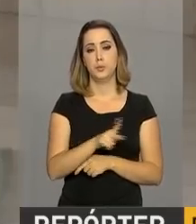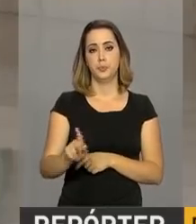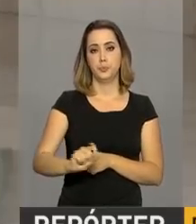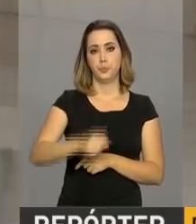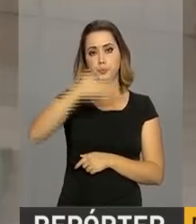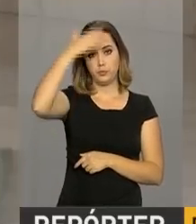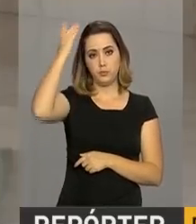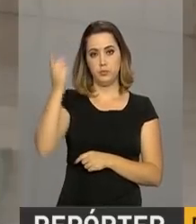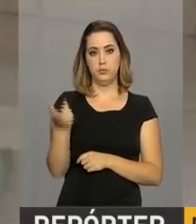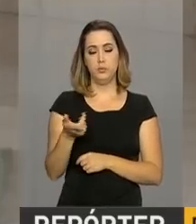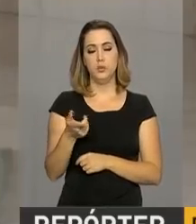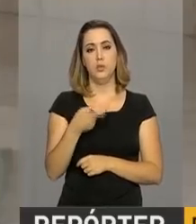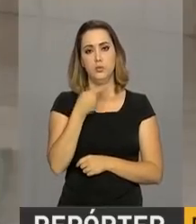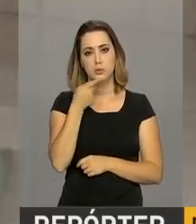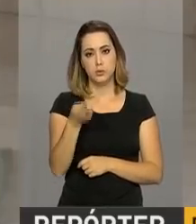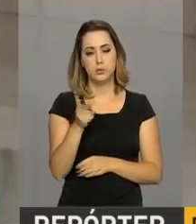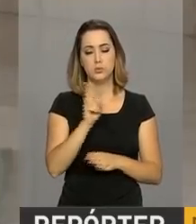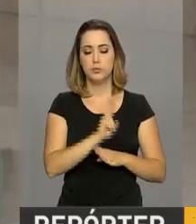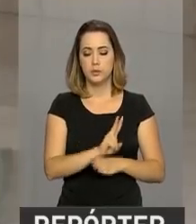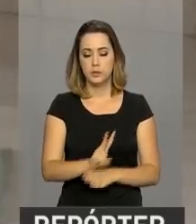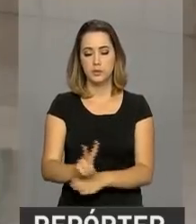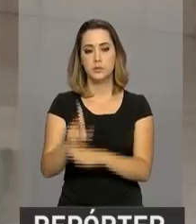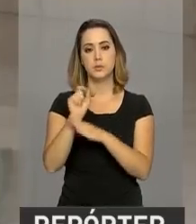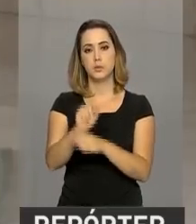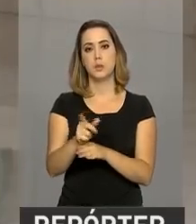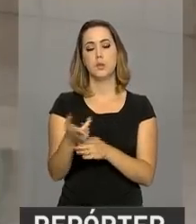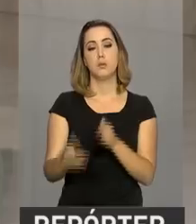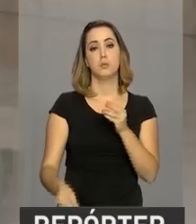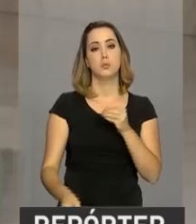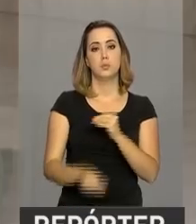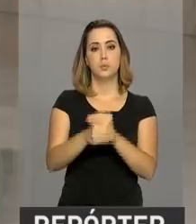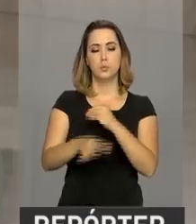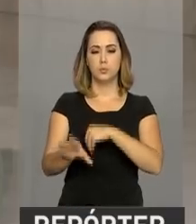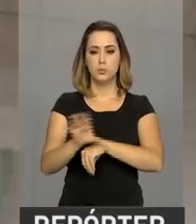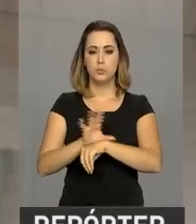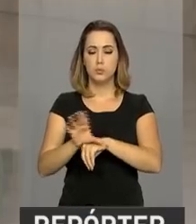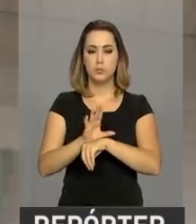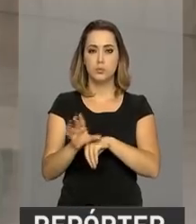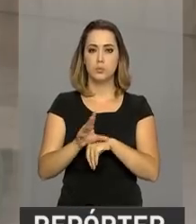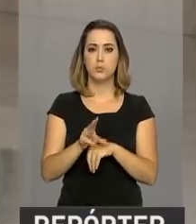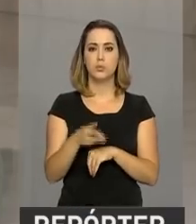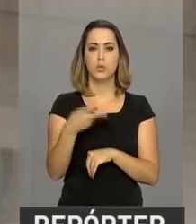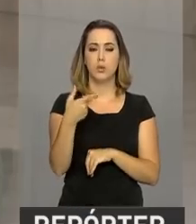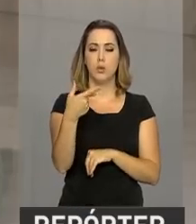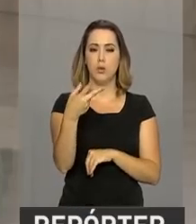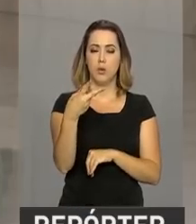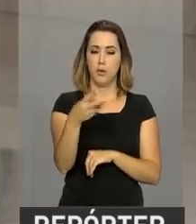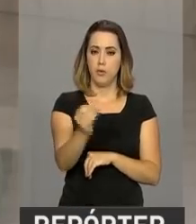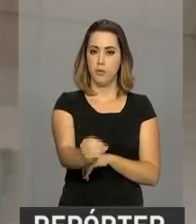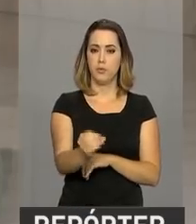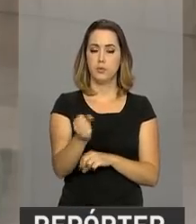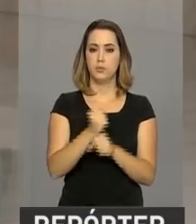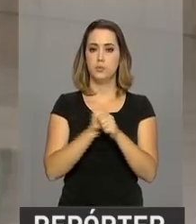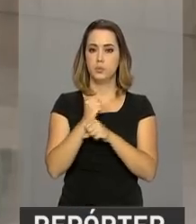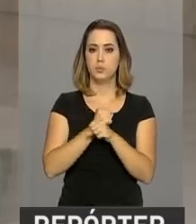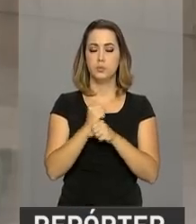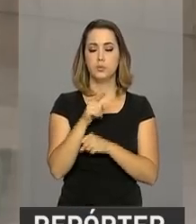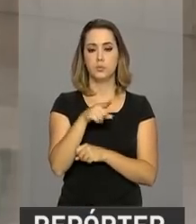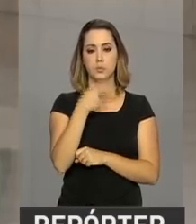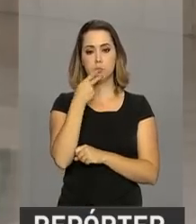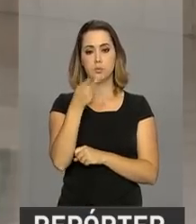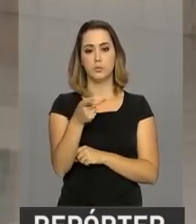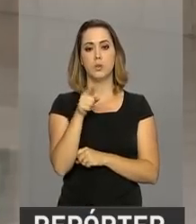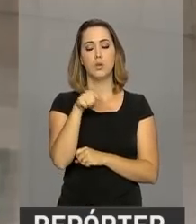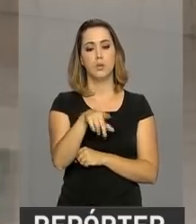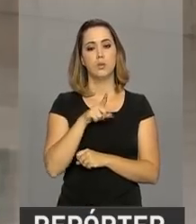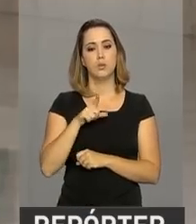de emenda à Constituição que coloca um teto para o aumento dos gastos públicos pelos próximos 20 anos. Segundo ele, essa